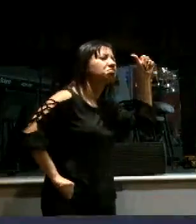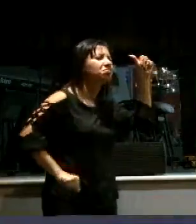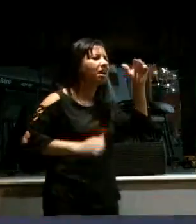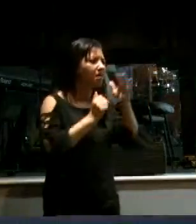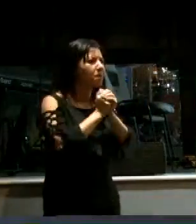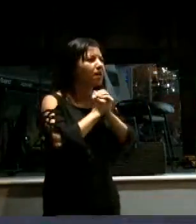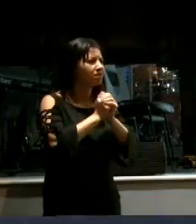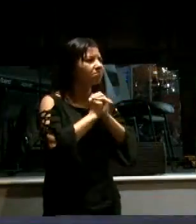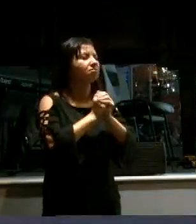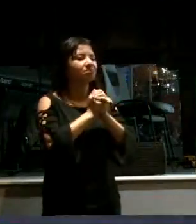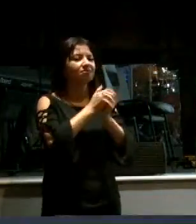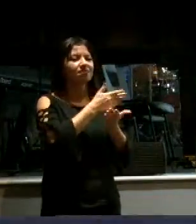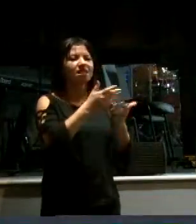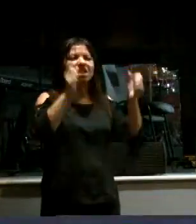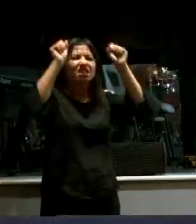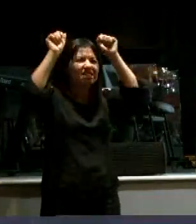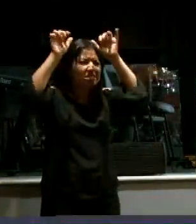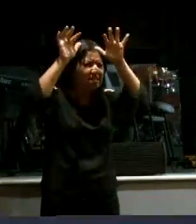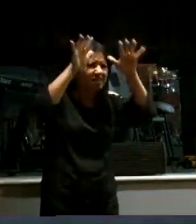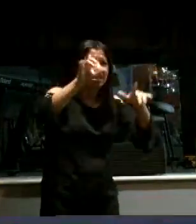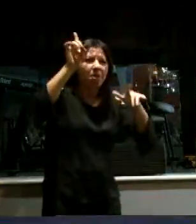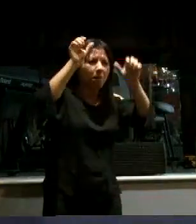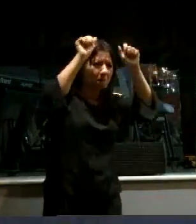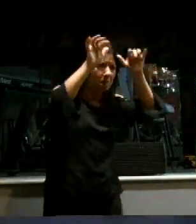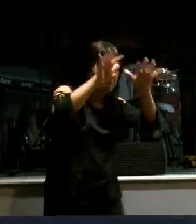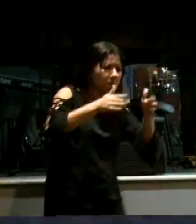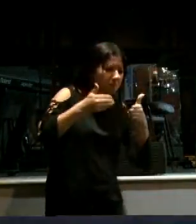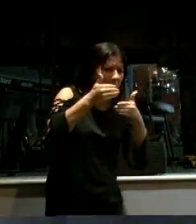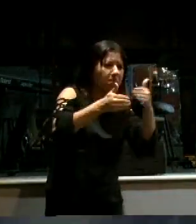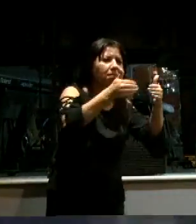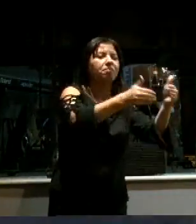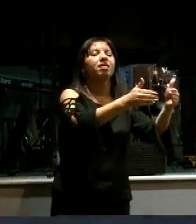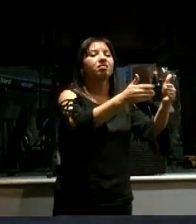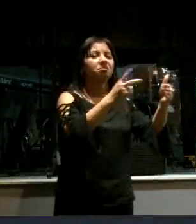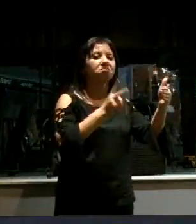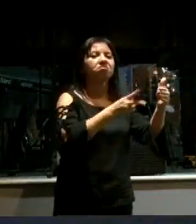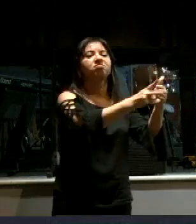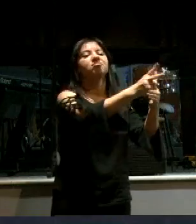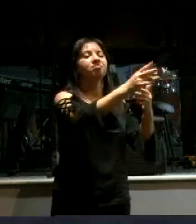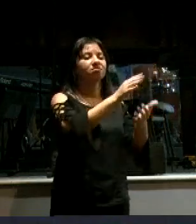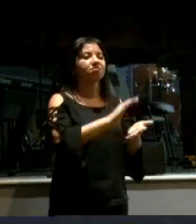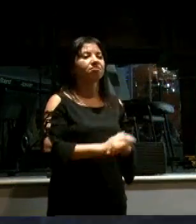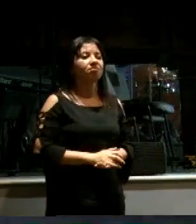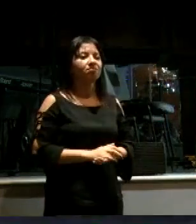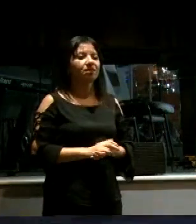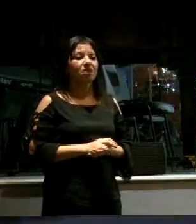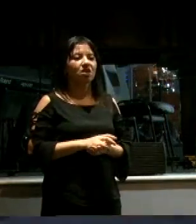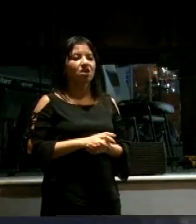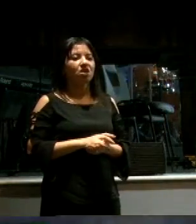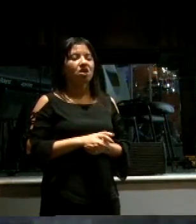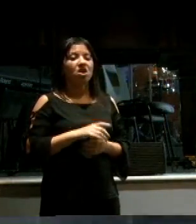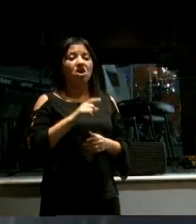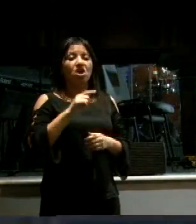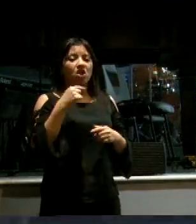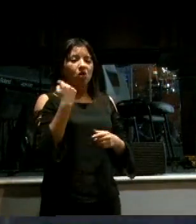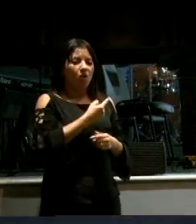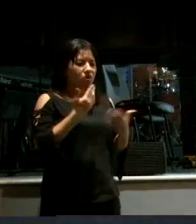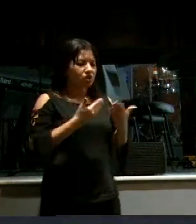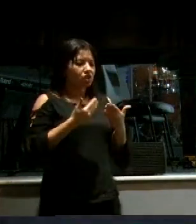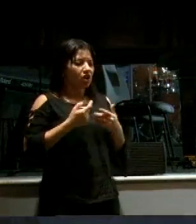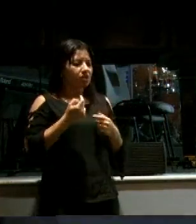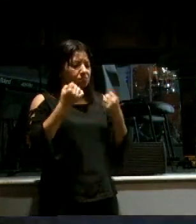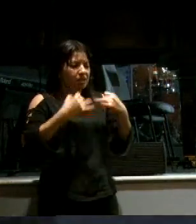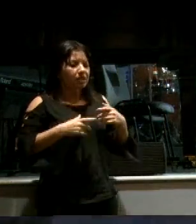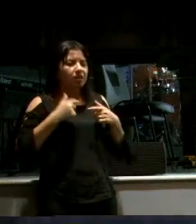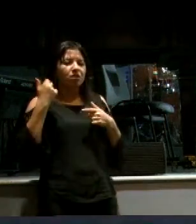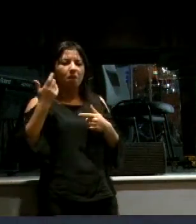a bênção de Deus será longeva, será duradoura. Nós estamos falando de 2.800 anos atrás. A